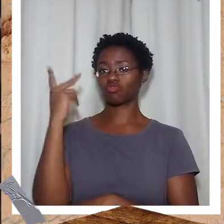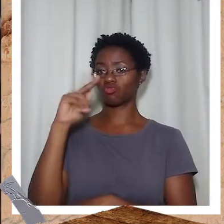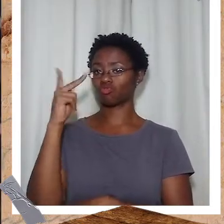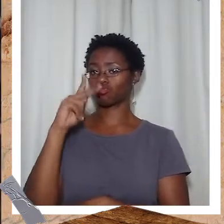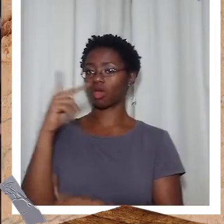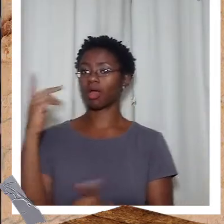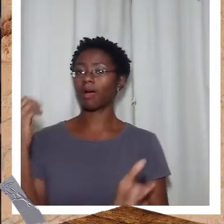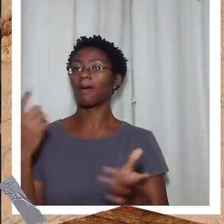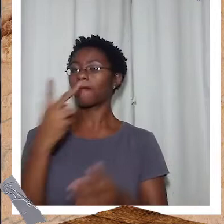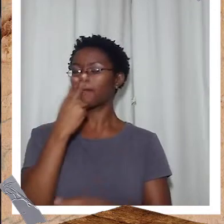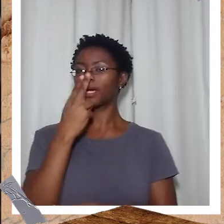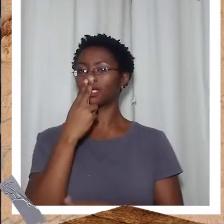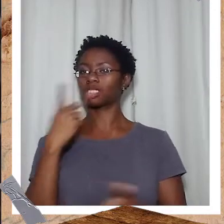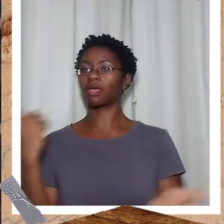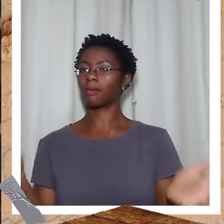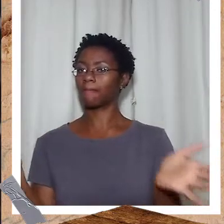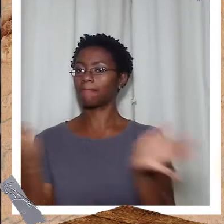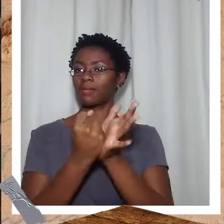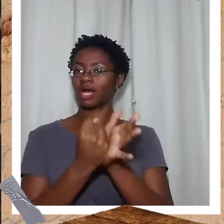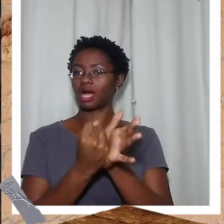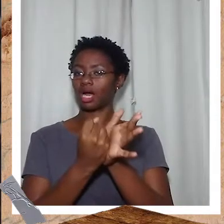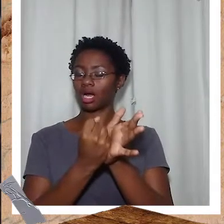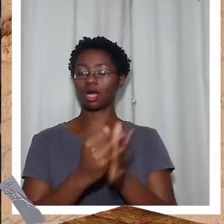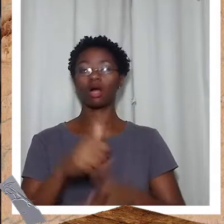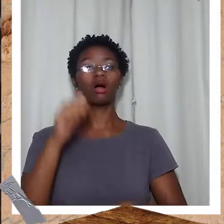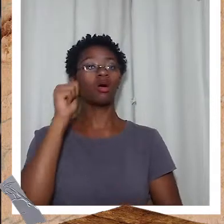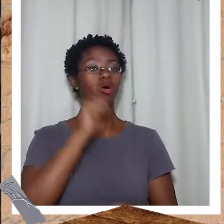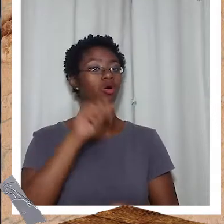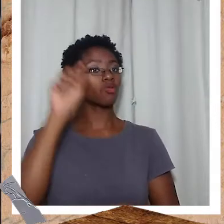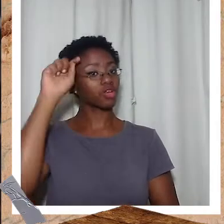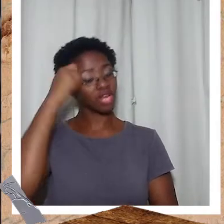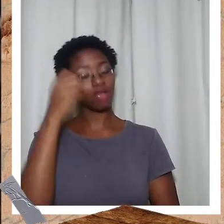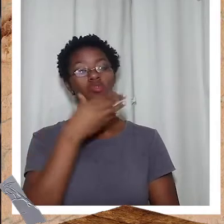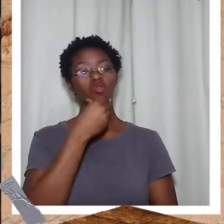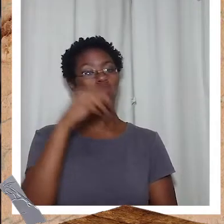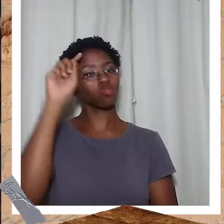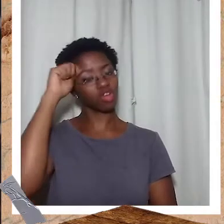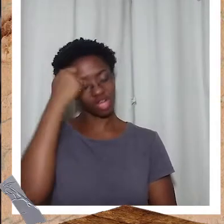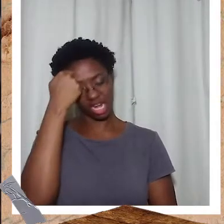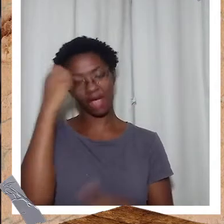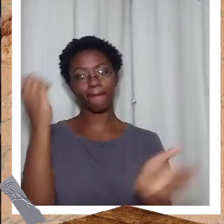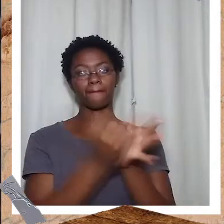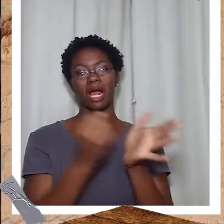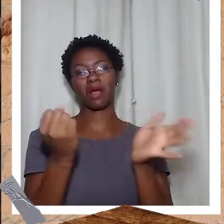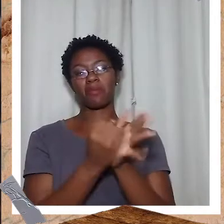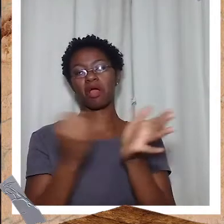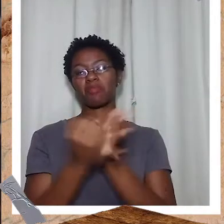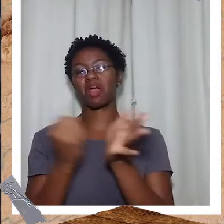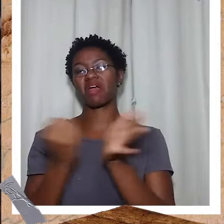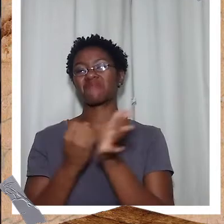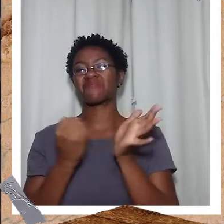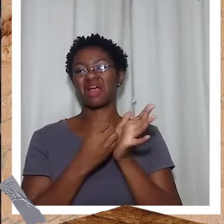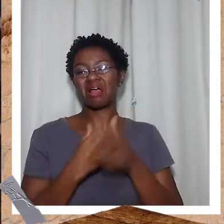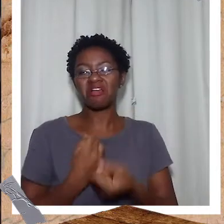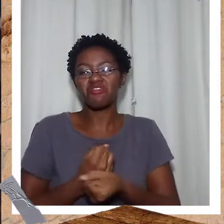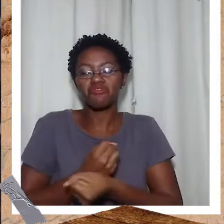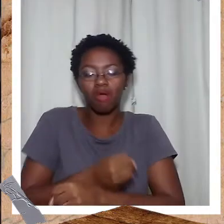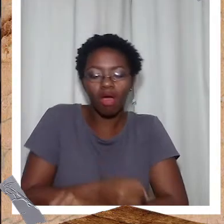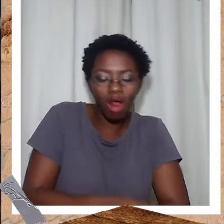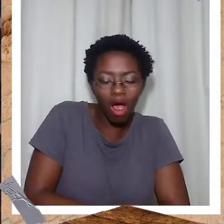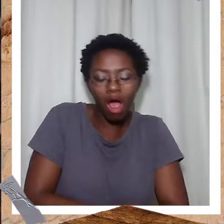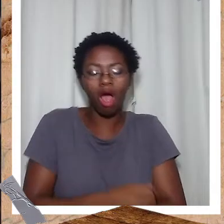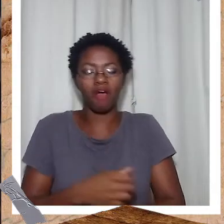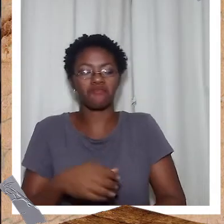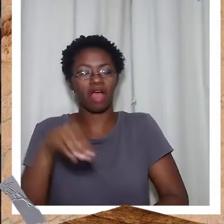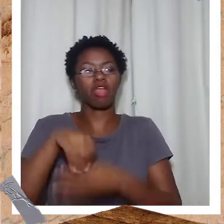muito marcada pelos negros e negras estigmatizados, né? Seja como escravizados em